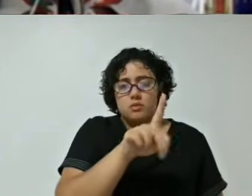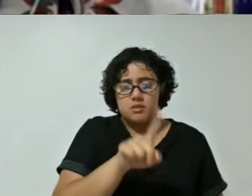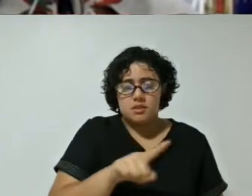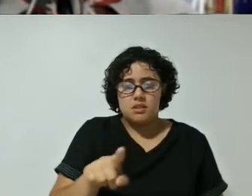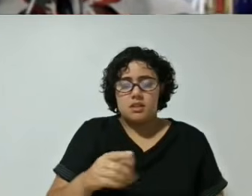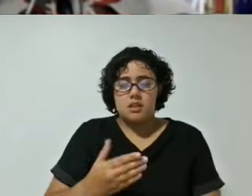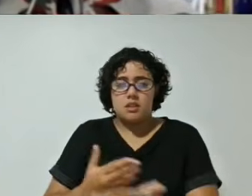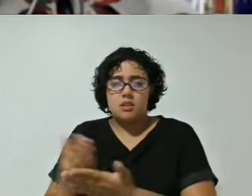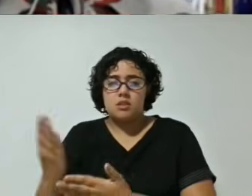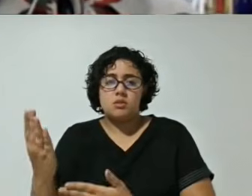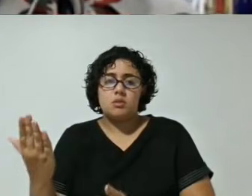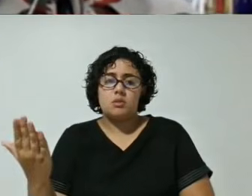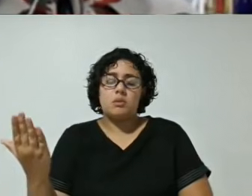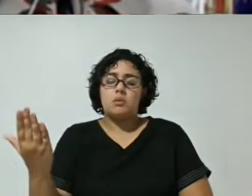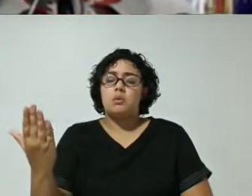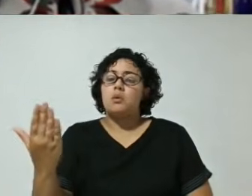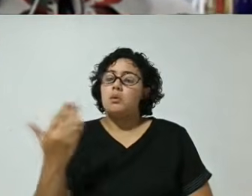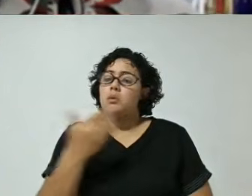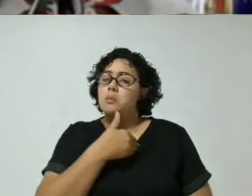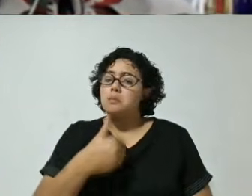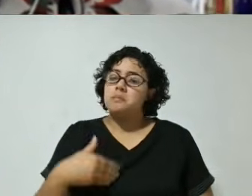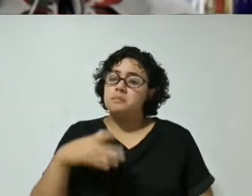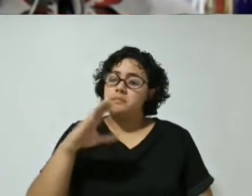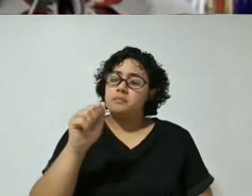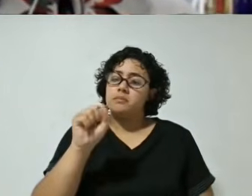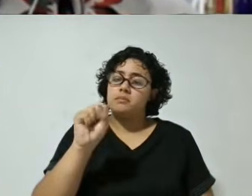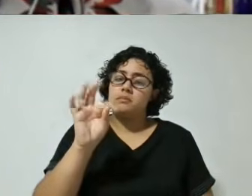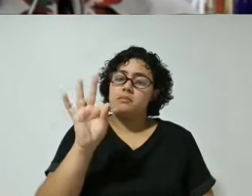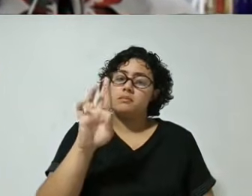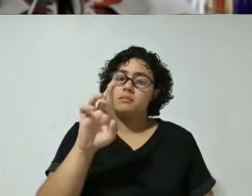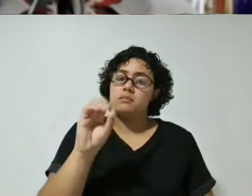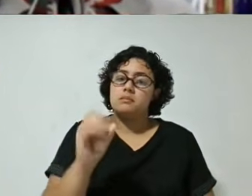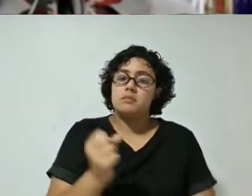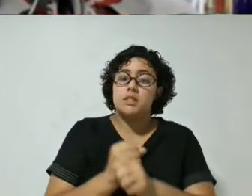durante esses anos que eu trabalhei no Centro Cultural, né,